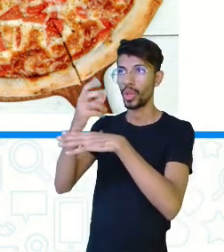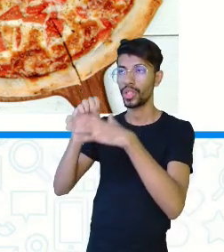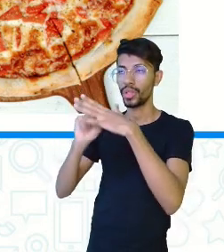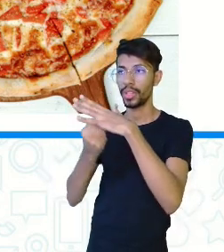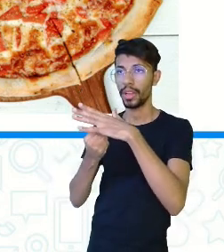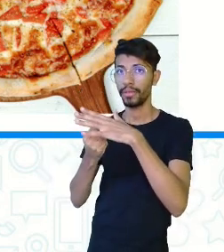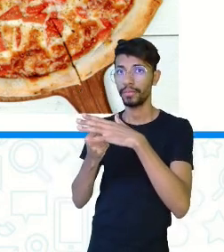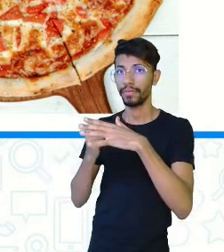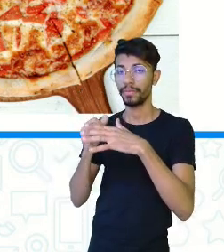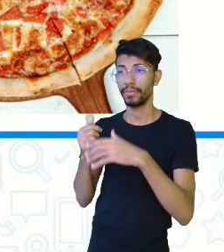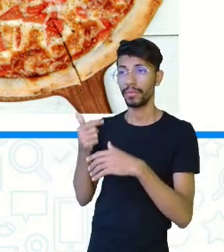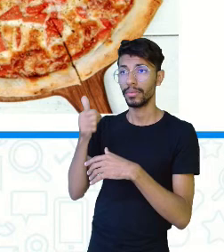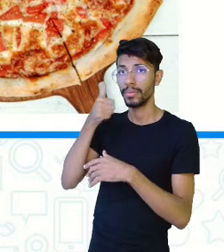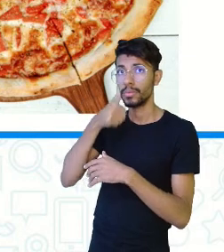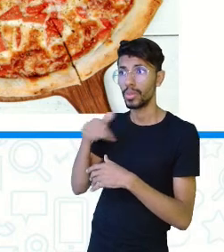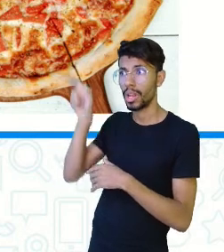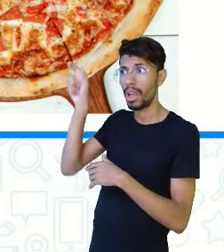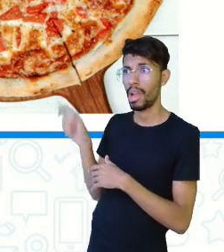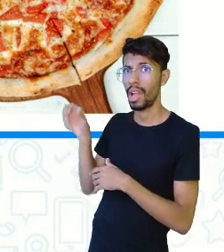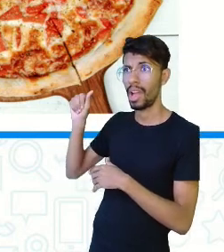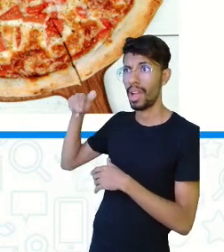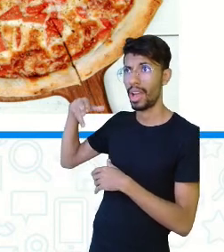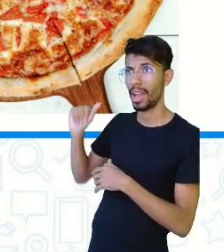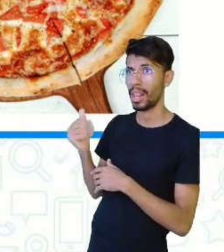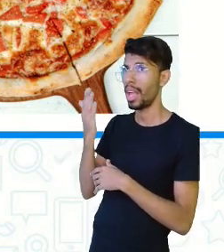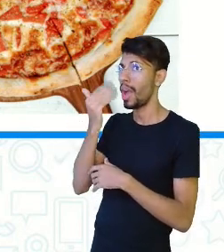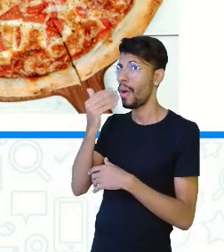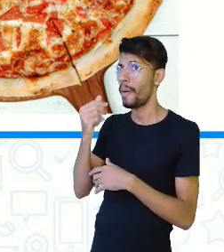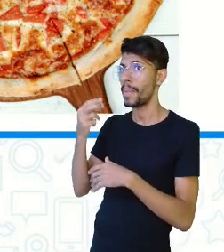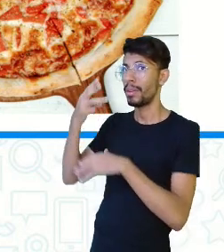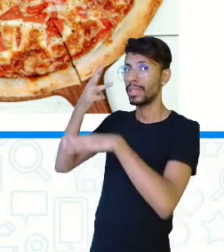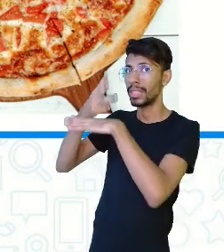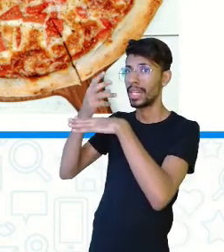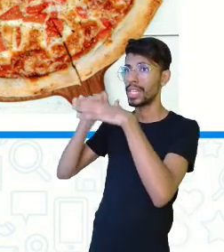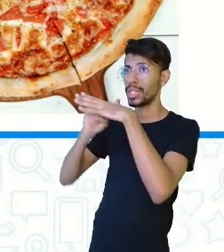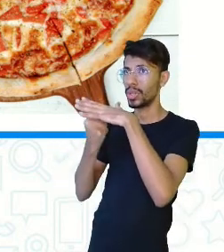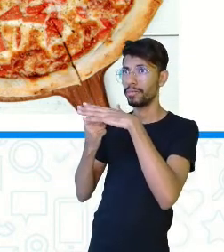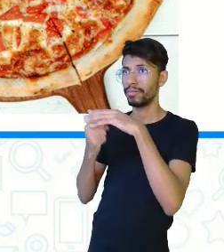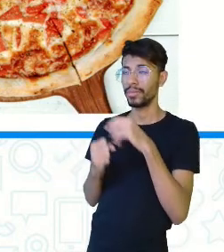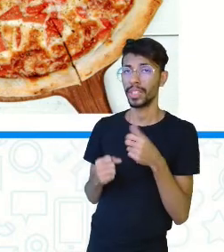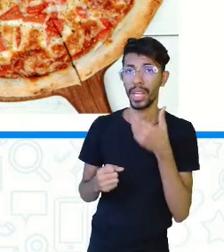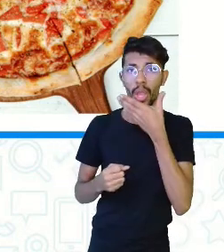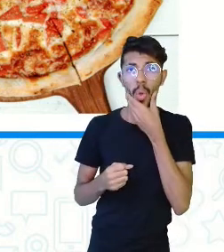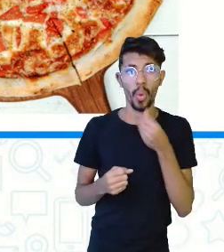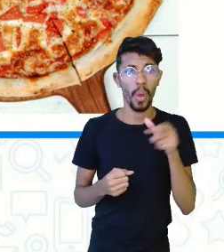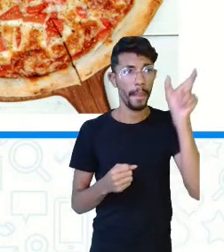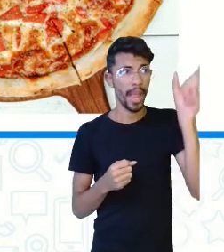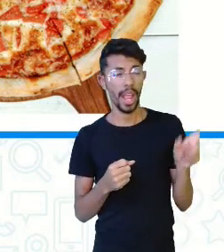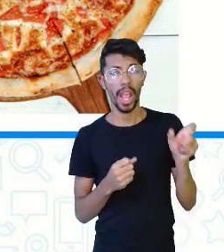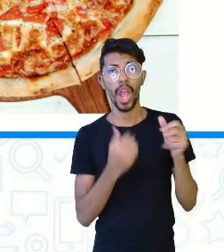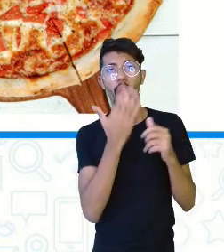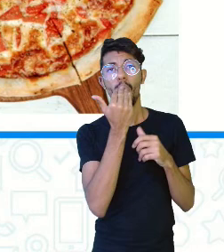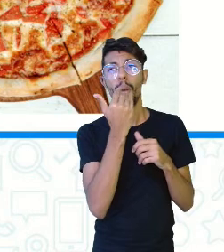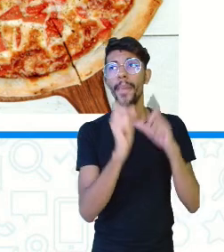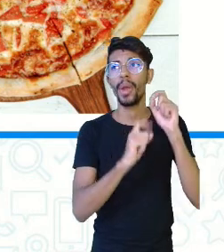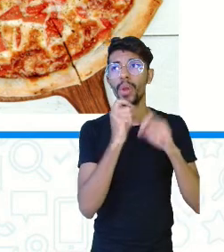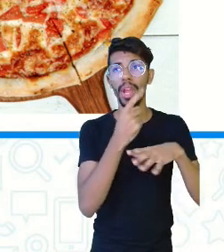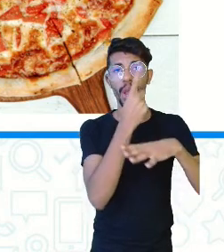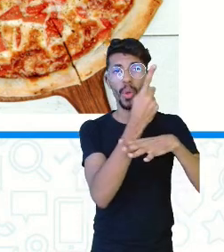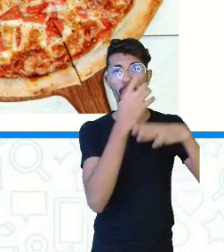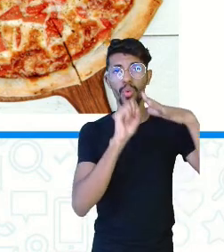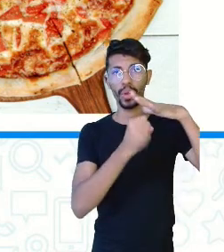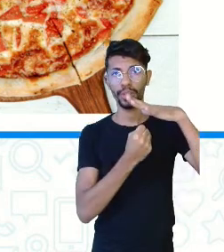comeu 3/8 e Luiz comeu 1/8. Qual fração representa